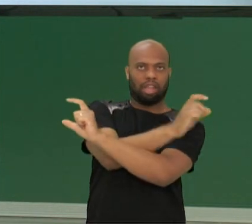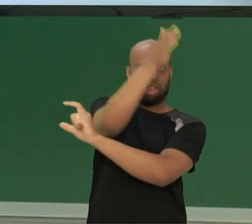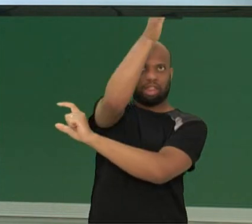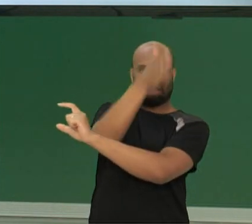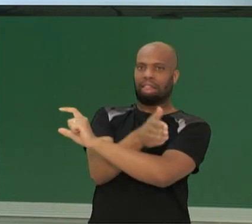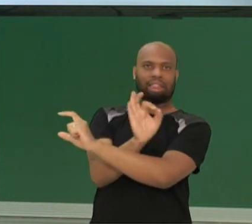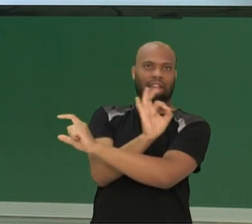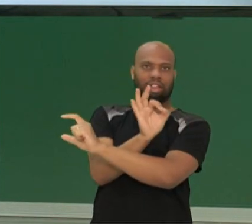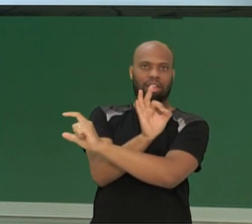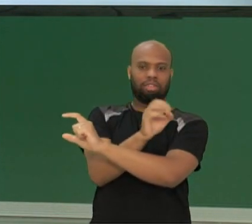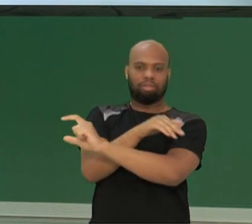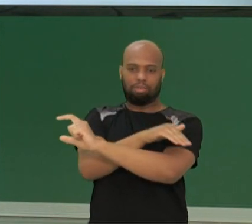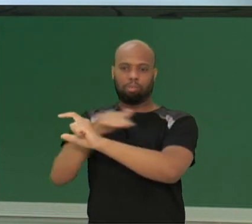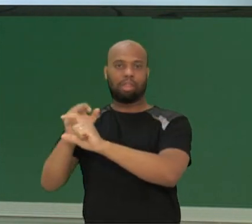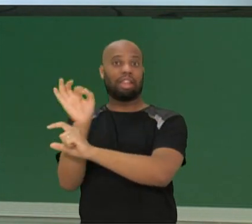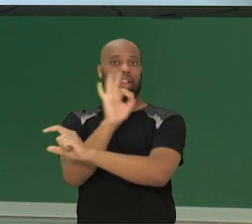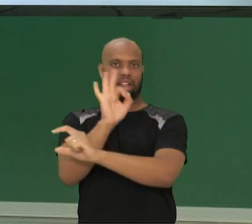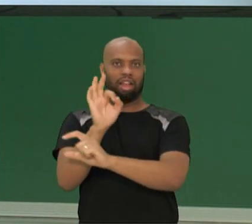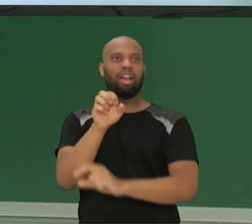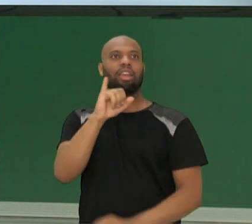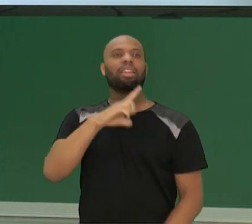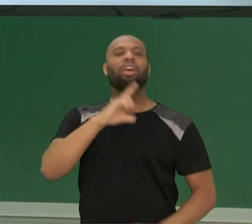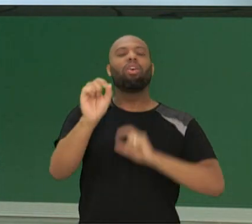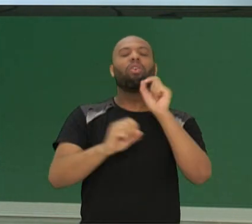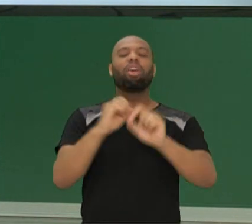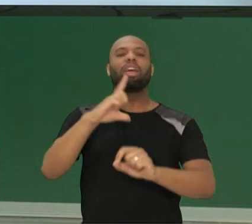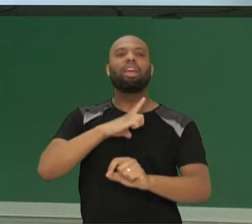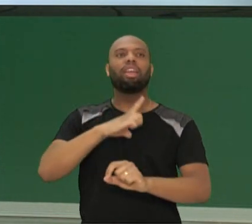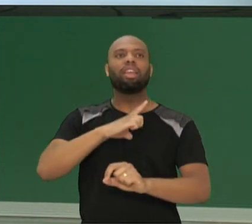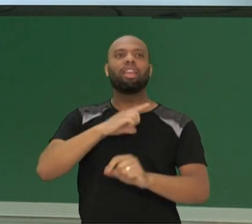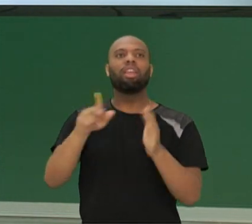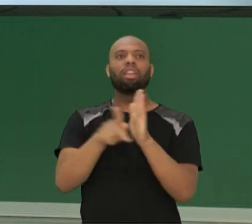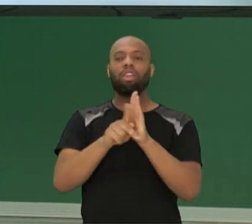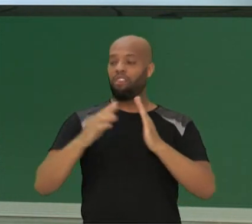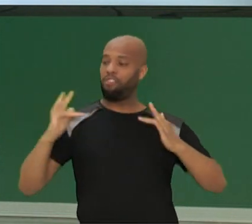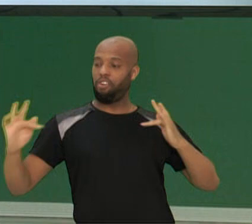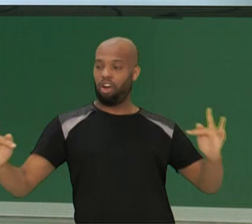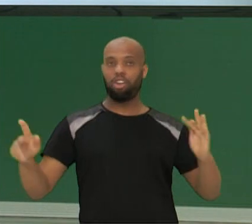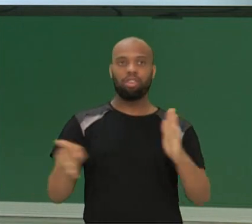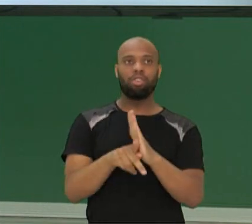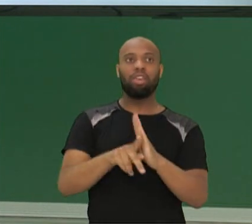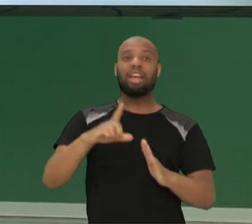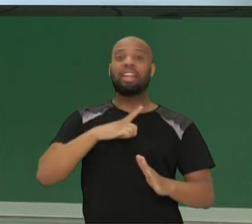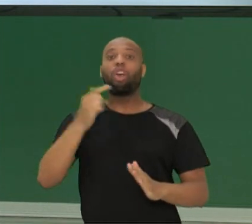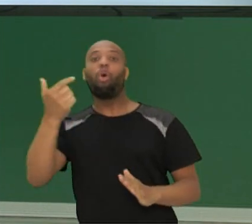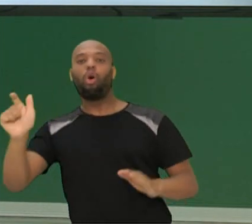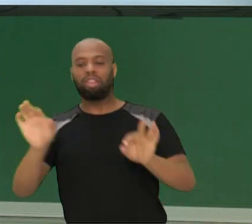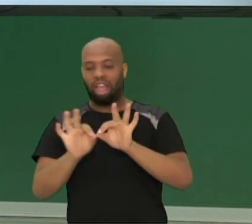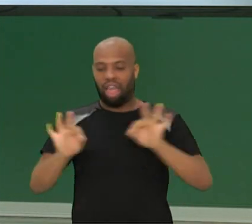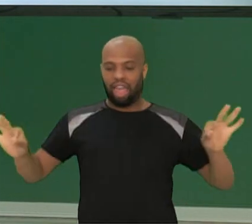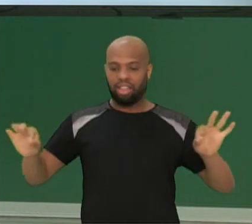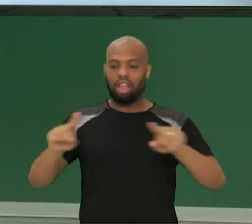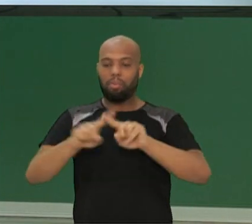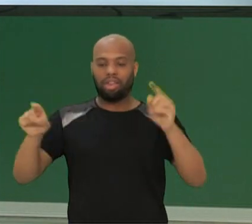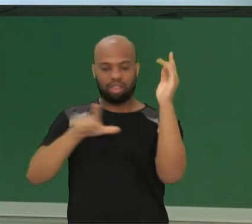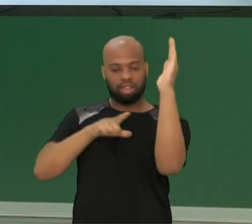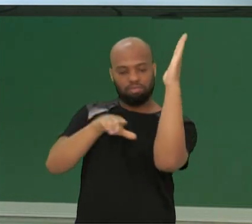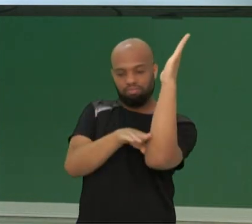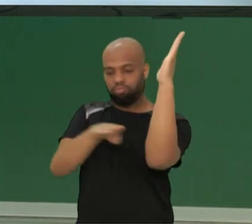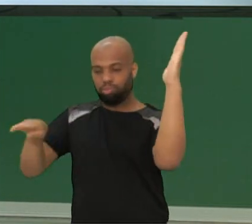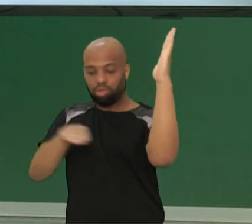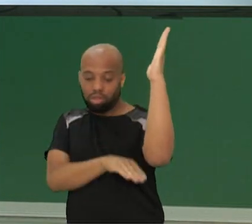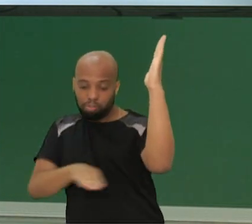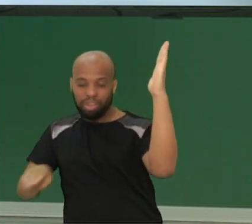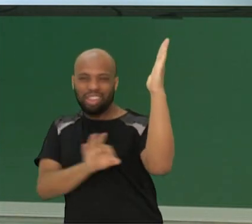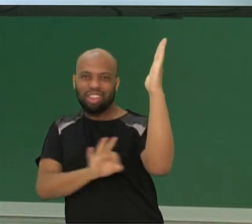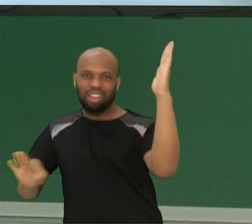coordenados. Primeiro caso, quando os focos estão numa reta paralela ao eixo X.